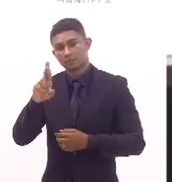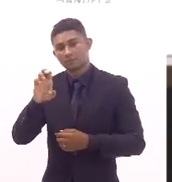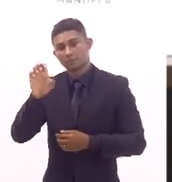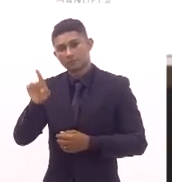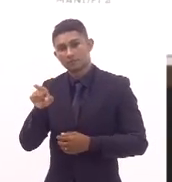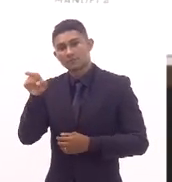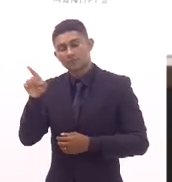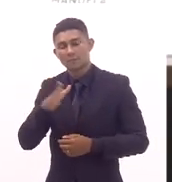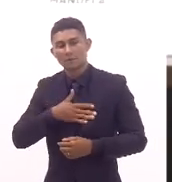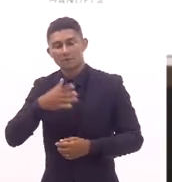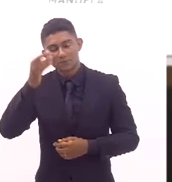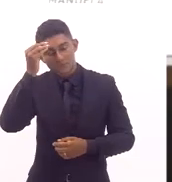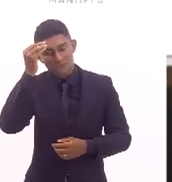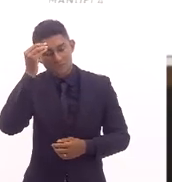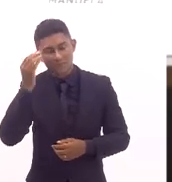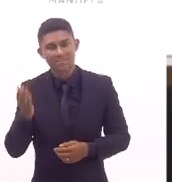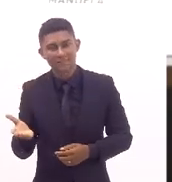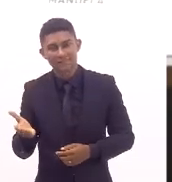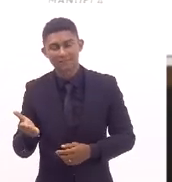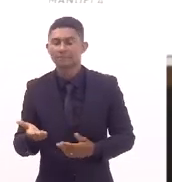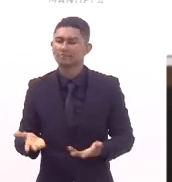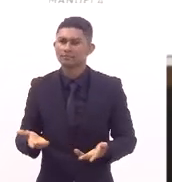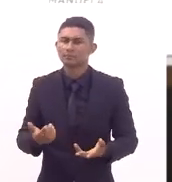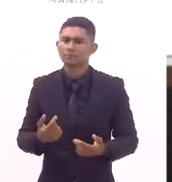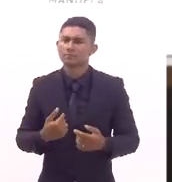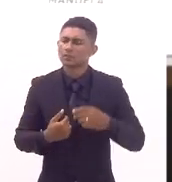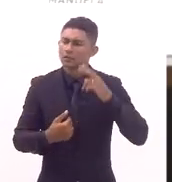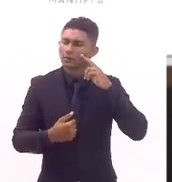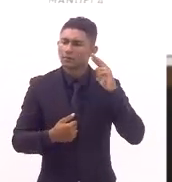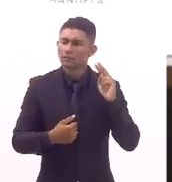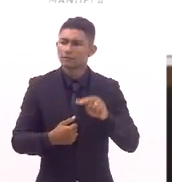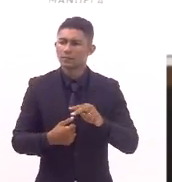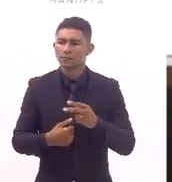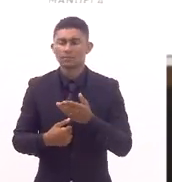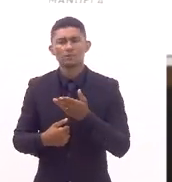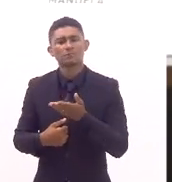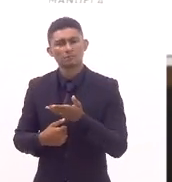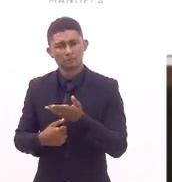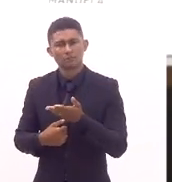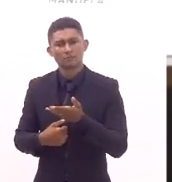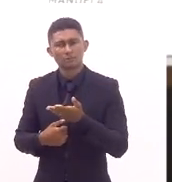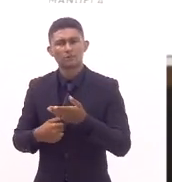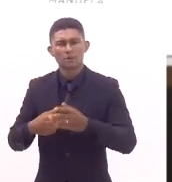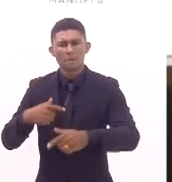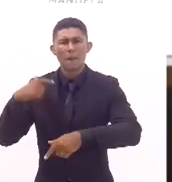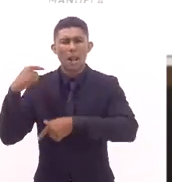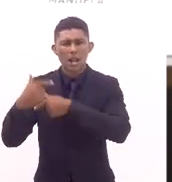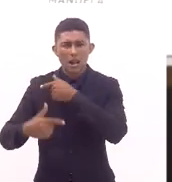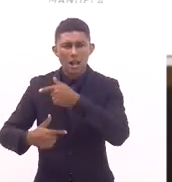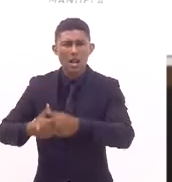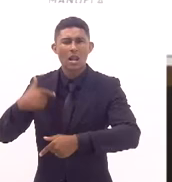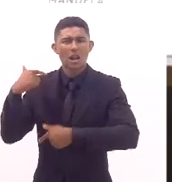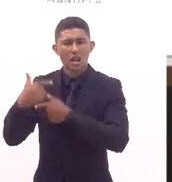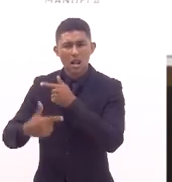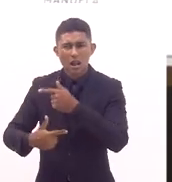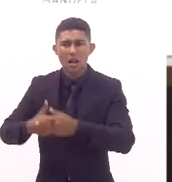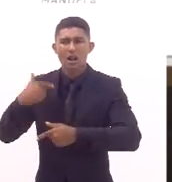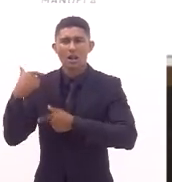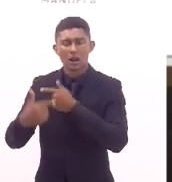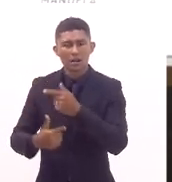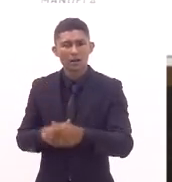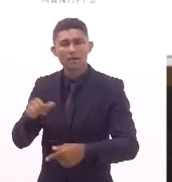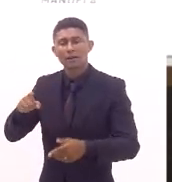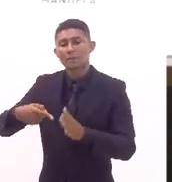o meu sobrinho eu vi o André trabalhando na sua